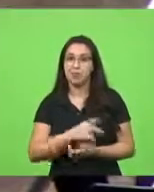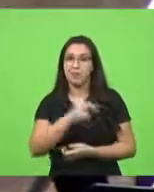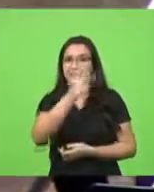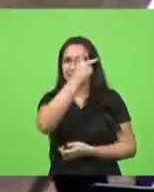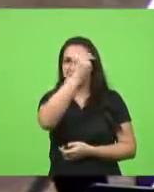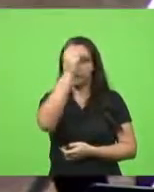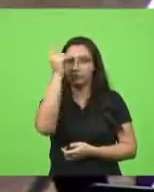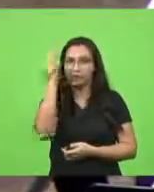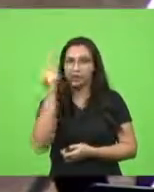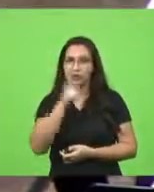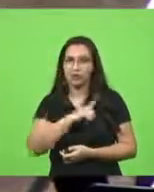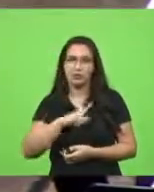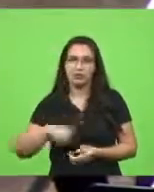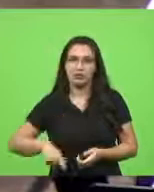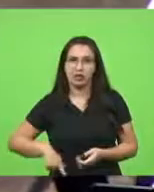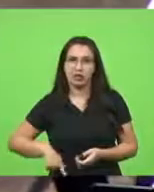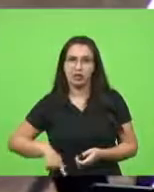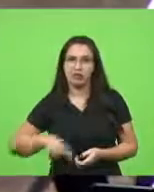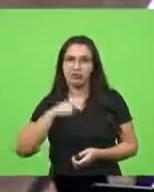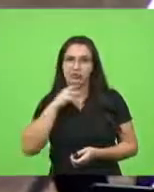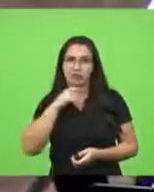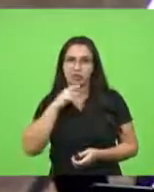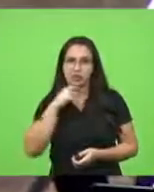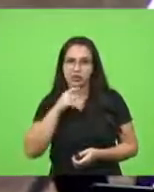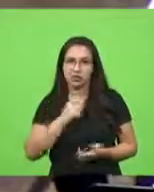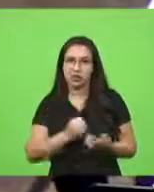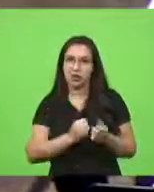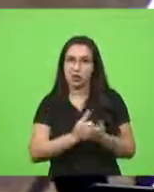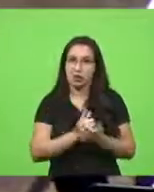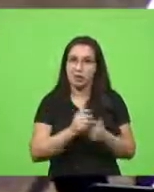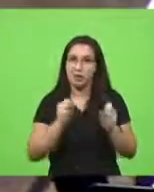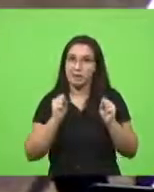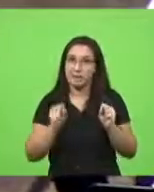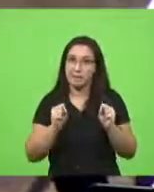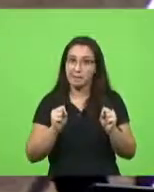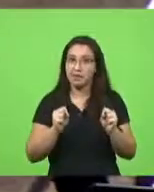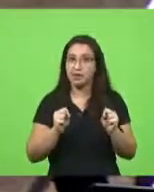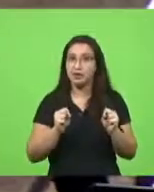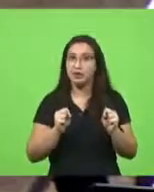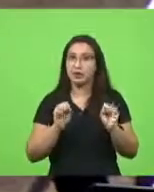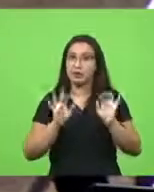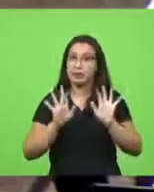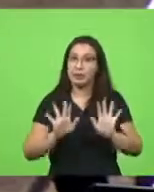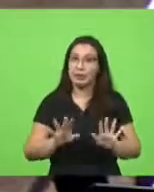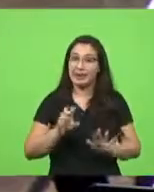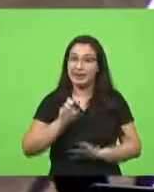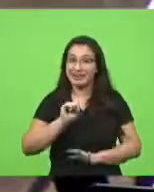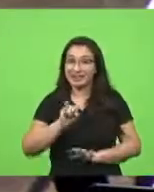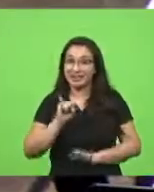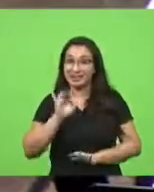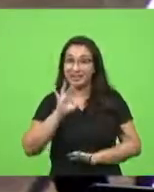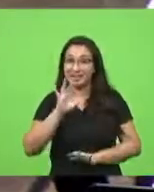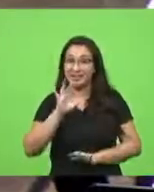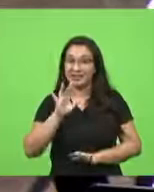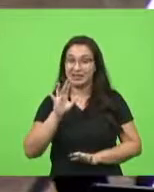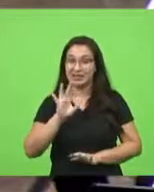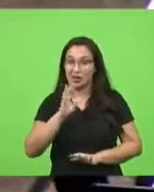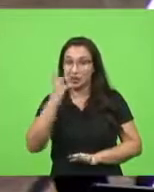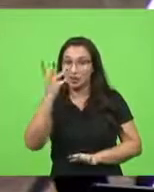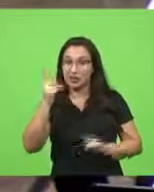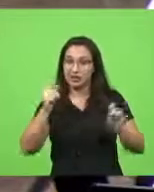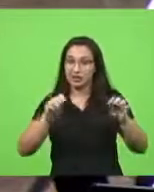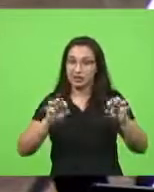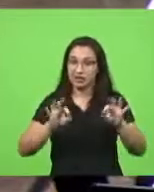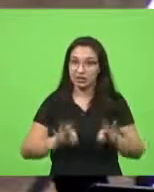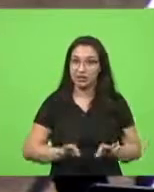consigam comprar vacina antes desse grande volume começar a adentrar o Brasil. Mas, se isso acontecer, o Estado de Santa Catarina